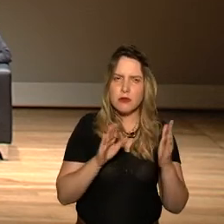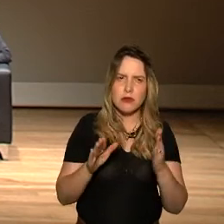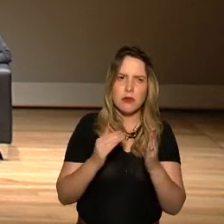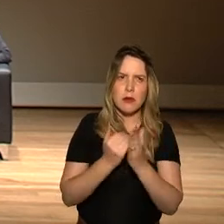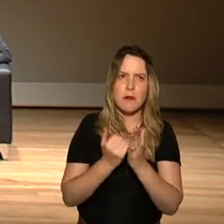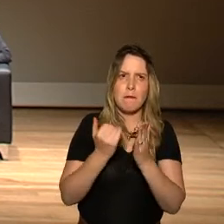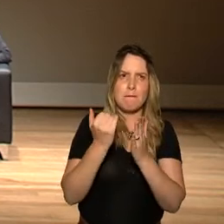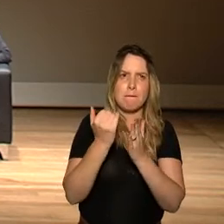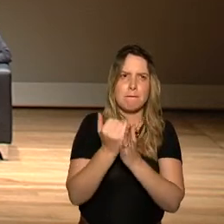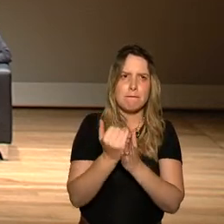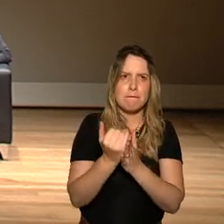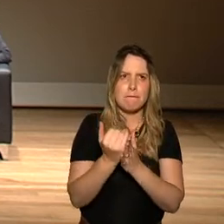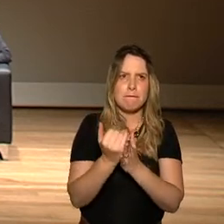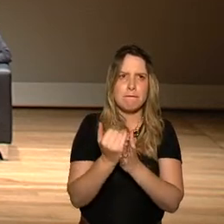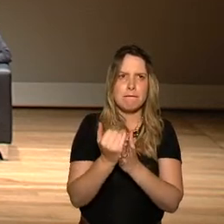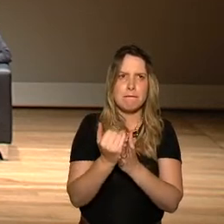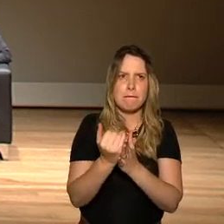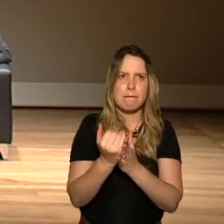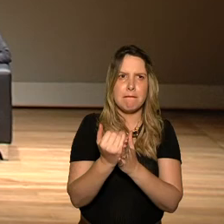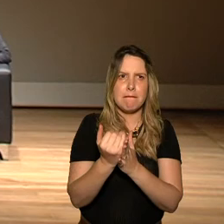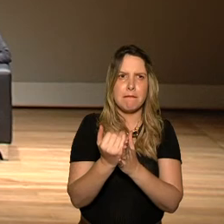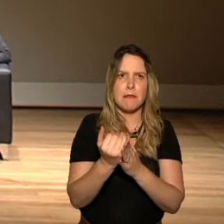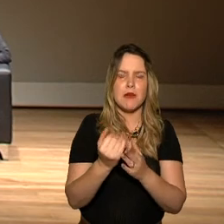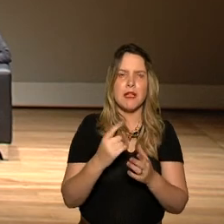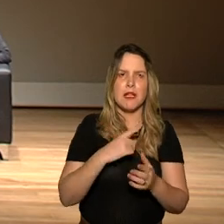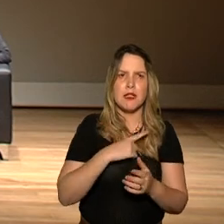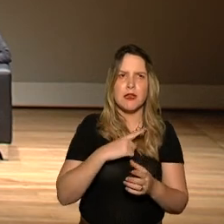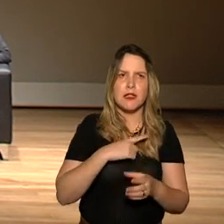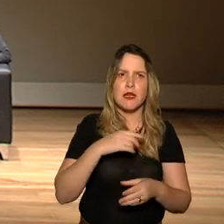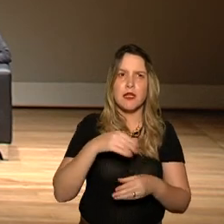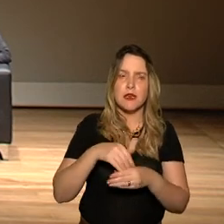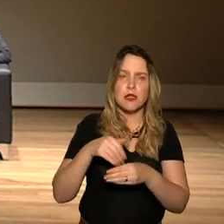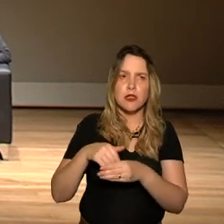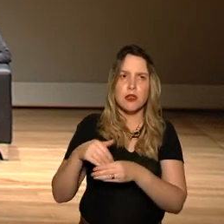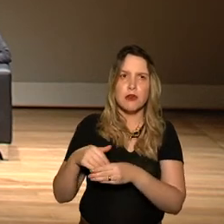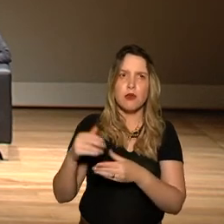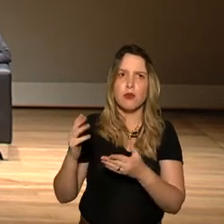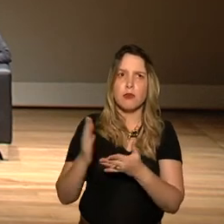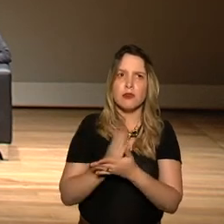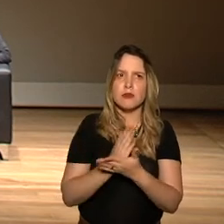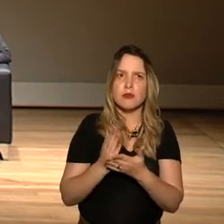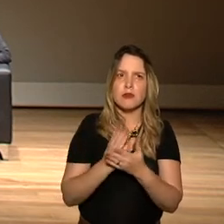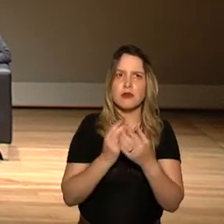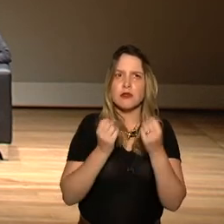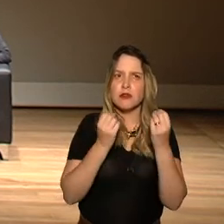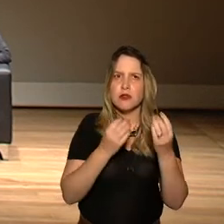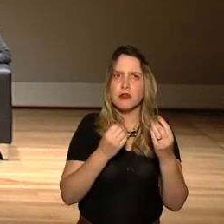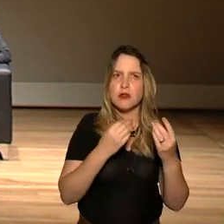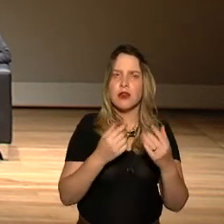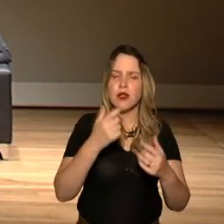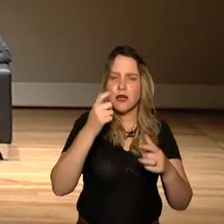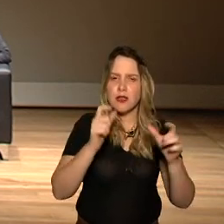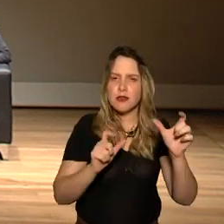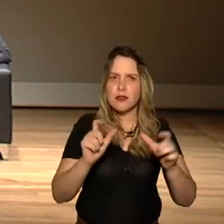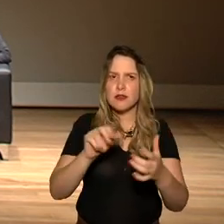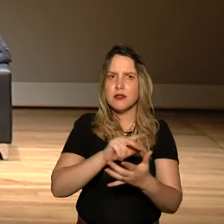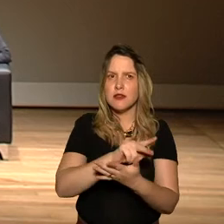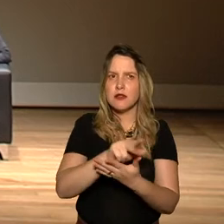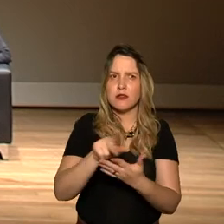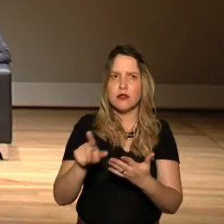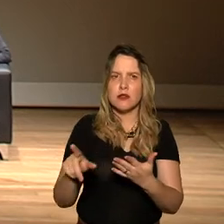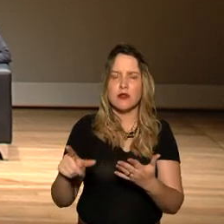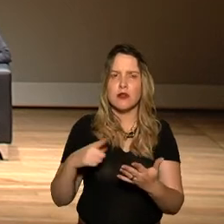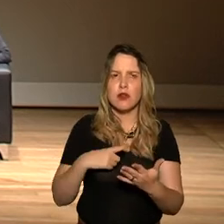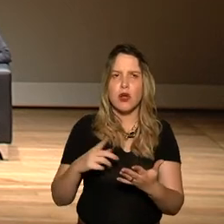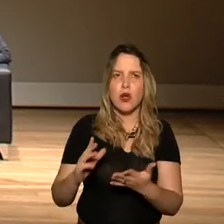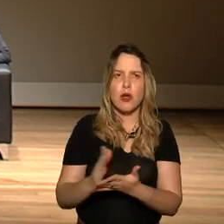da arte cultura enfim dessas movimentos porque antes vai tomando lá para trás nessa década de 90 a gente tinha